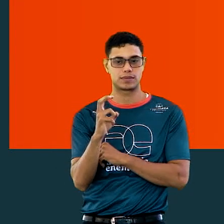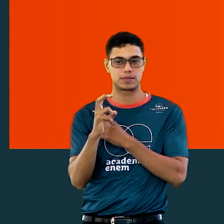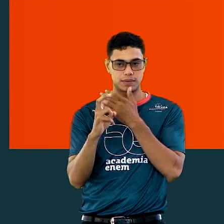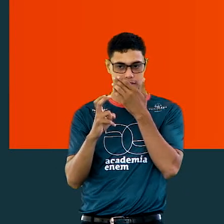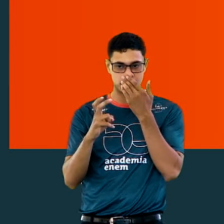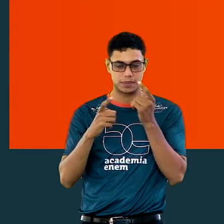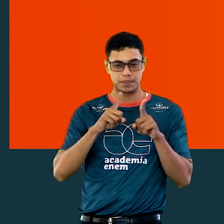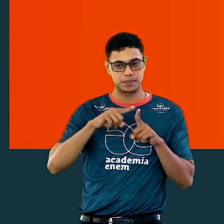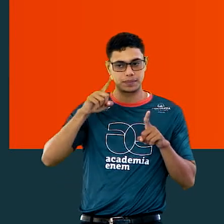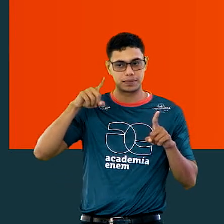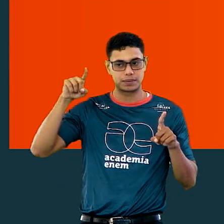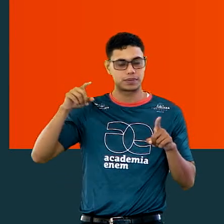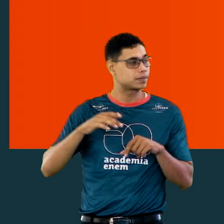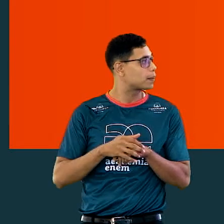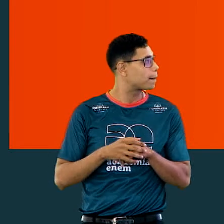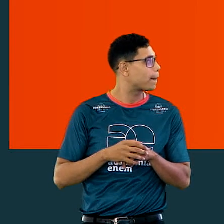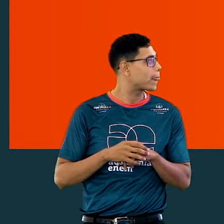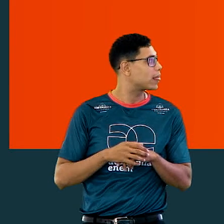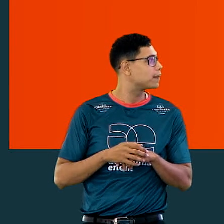ordem.